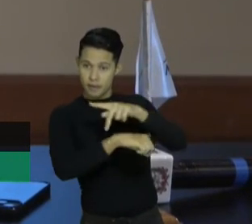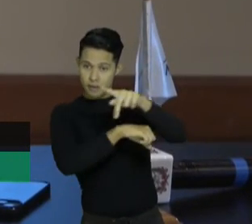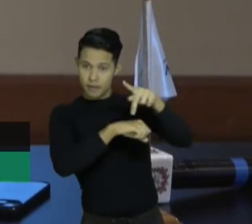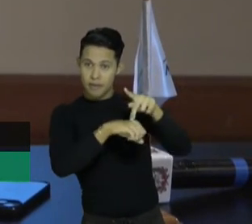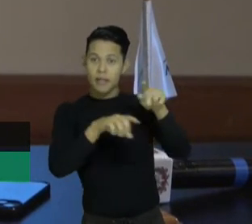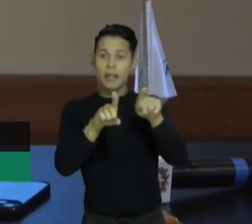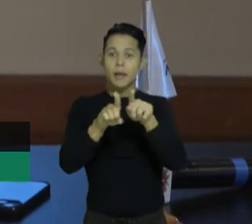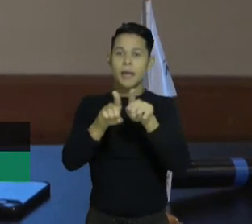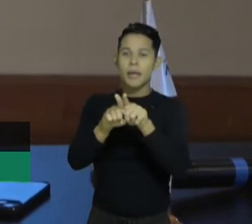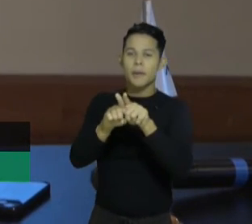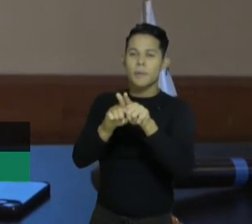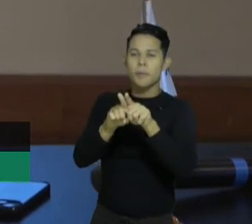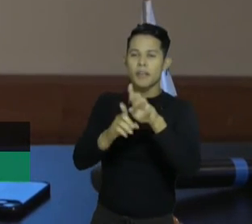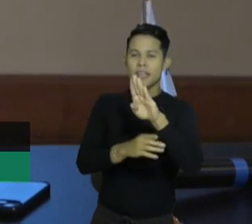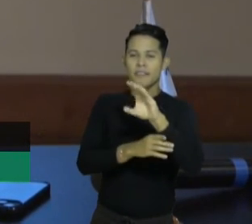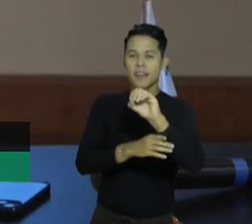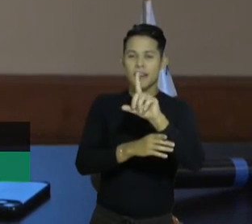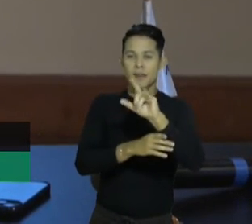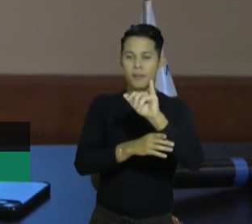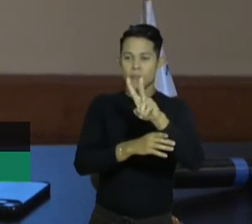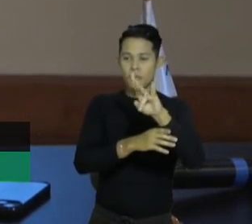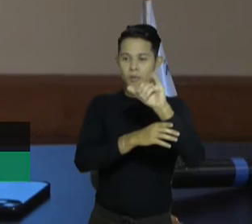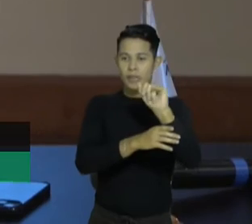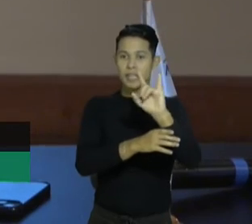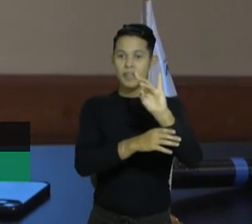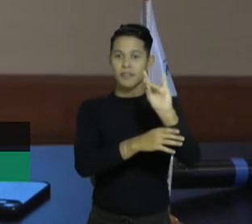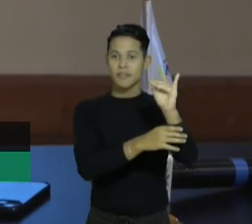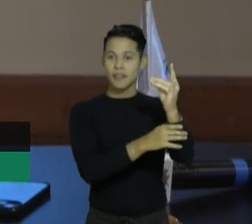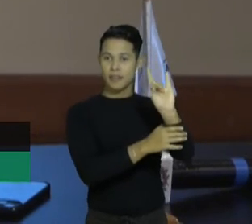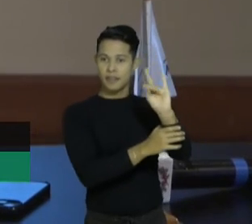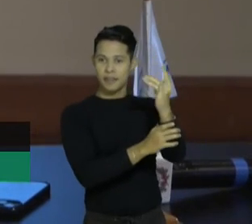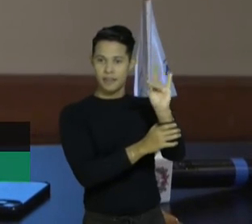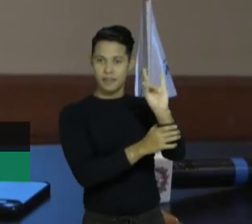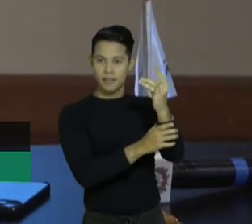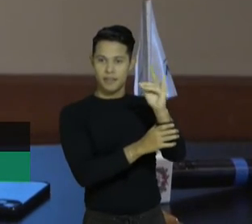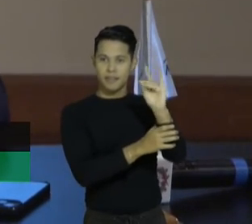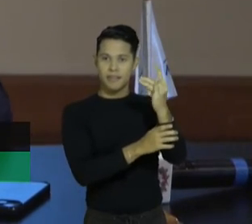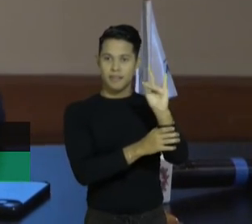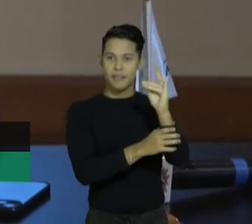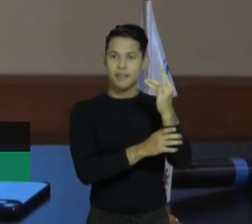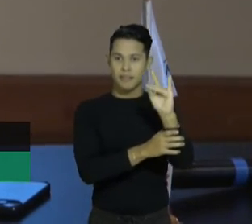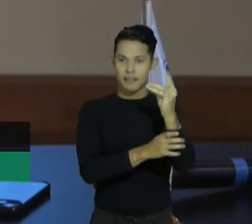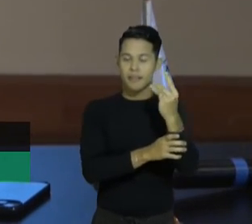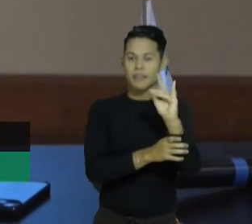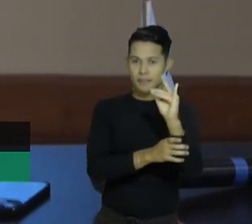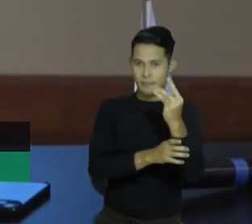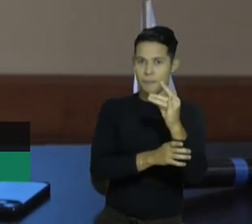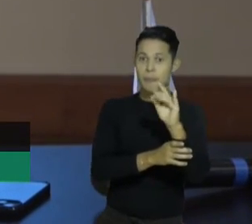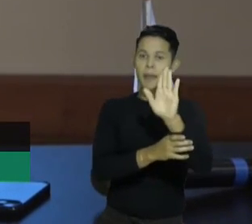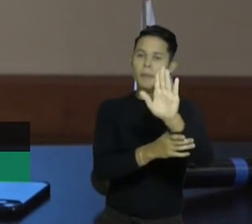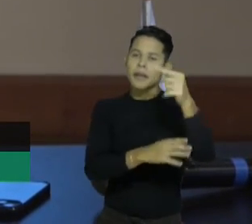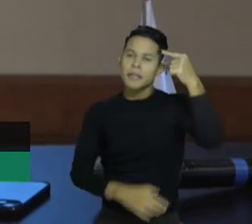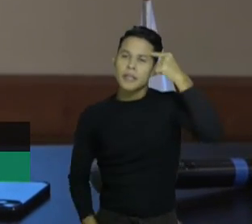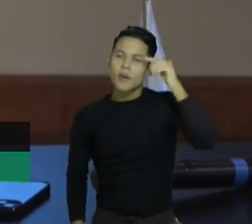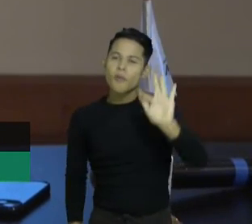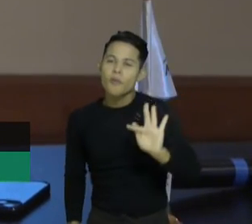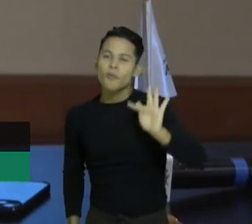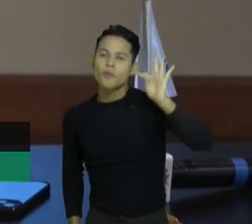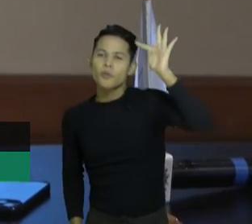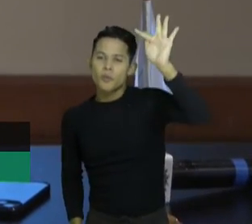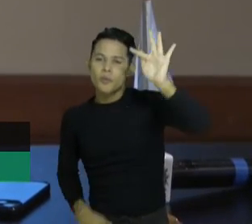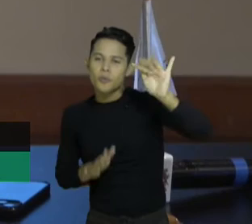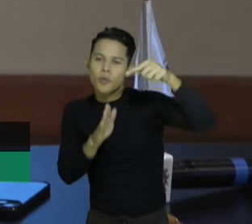com a Bolívia Equador e assim por diante Qual é a minha ideia a pensando no futuro para aprofundar a